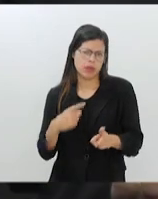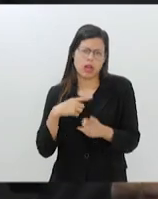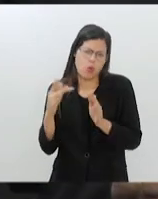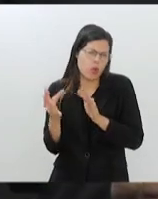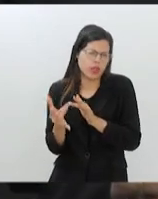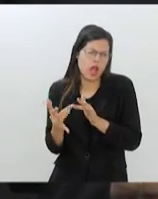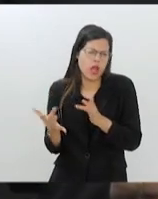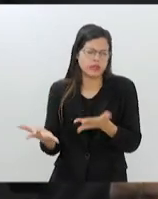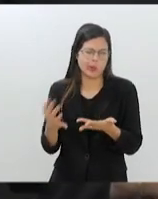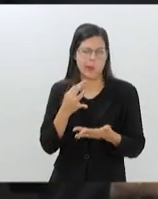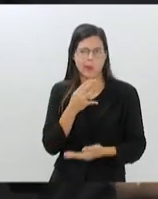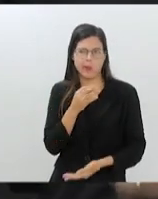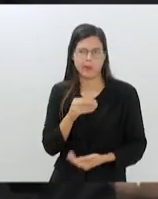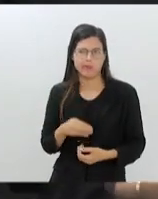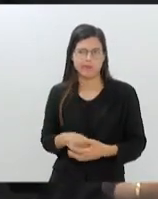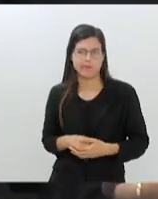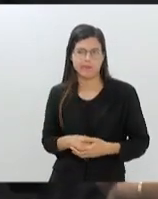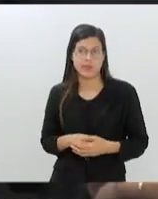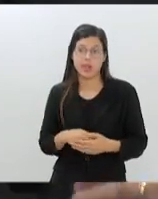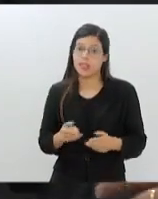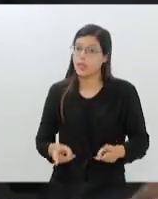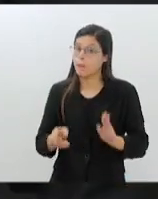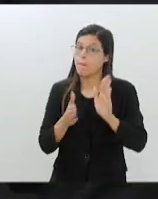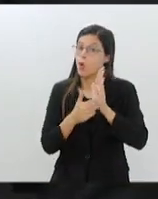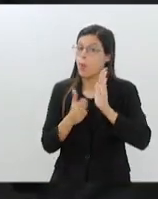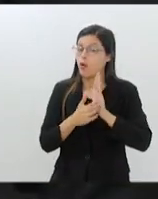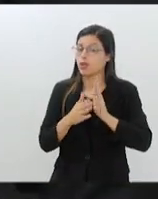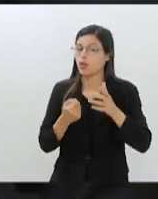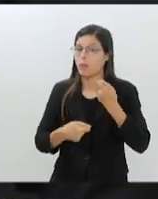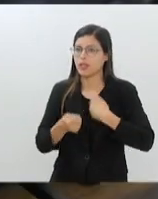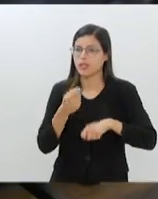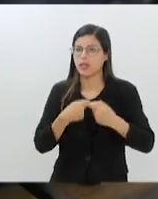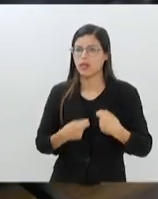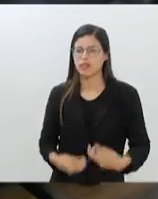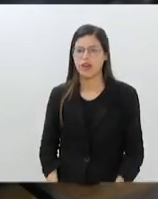sempre é uma proposta comercial proposta